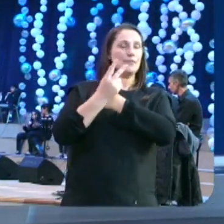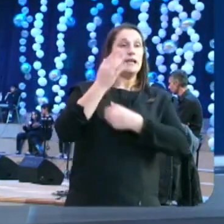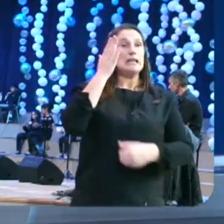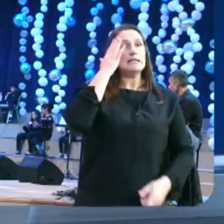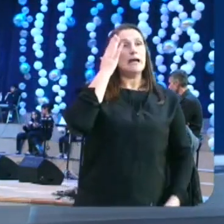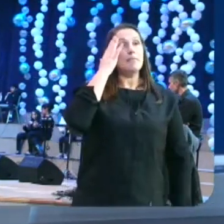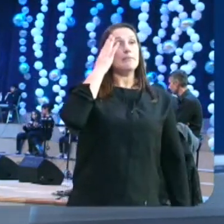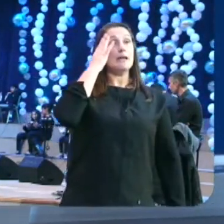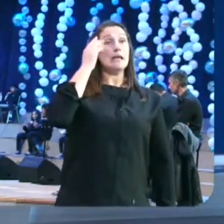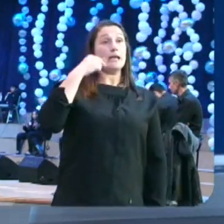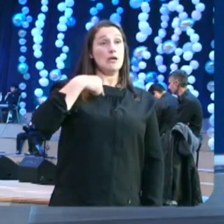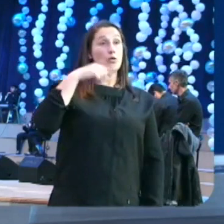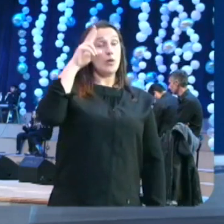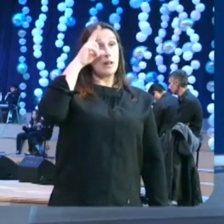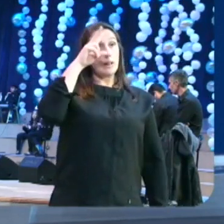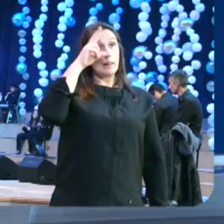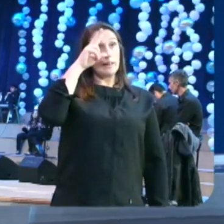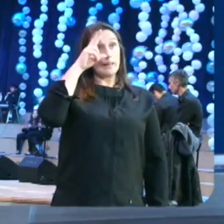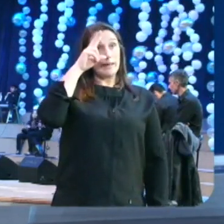médio,